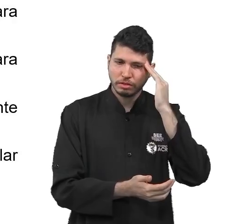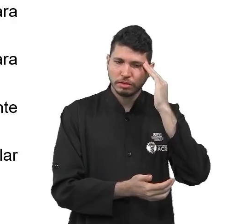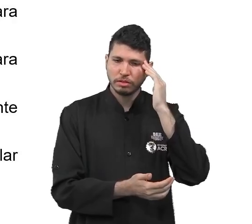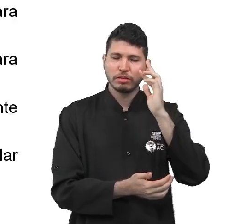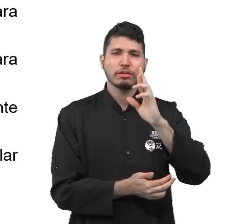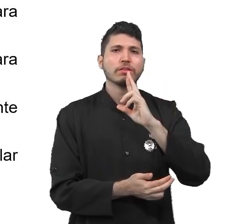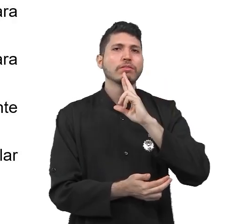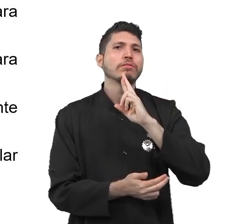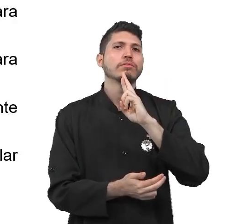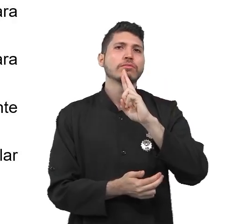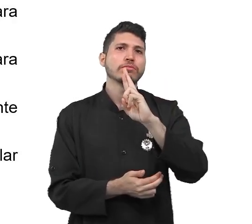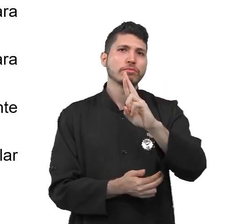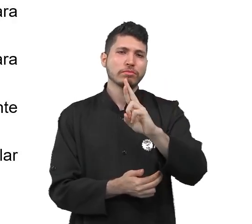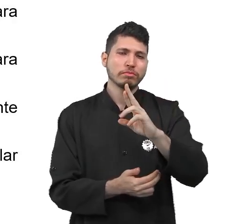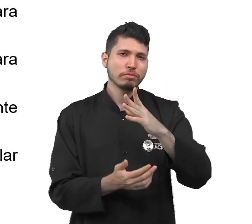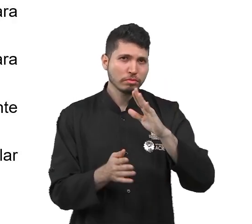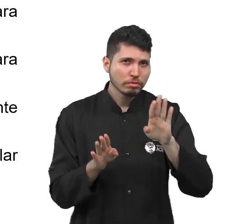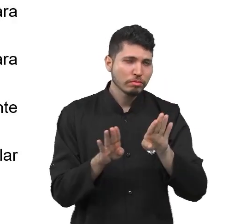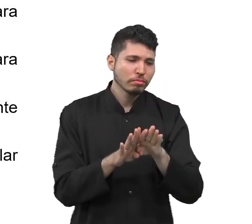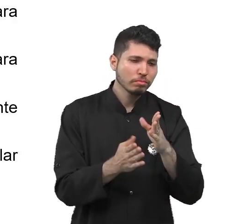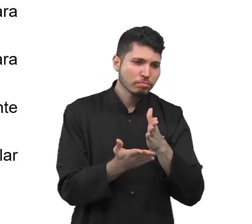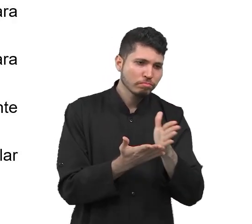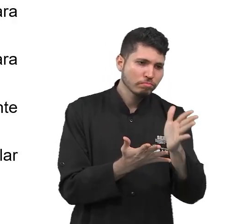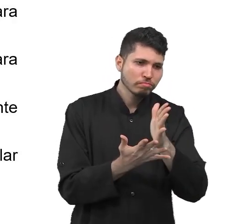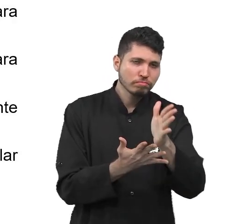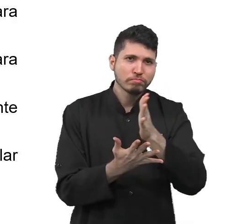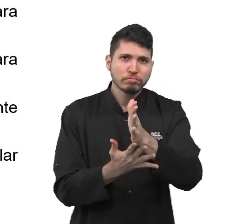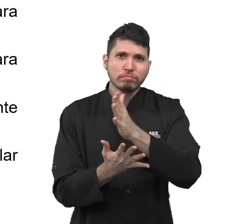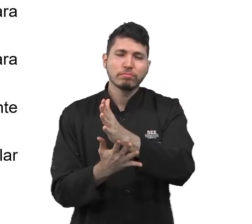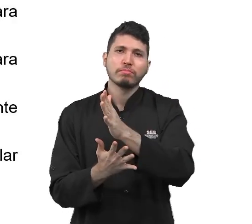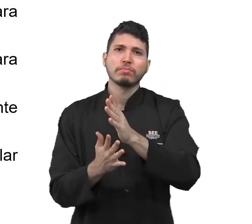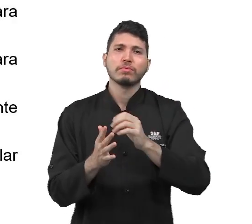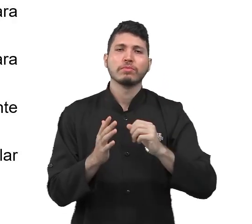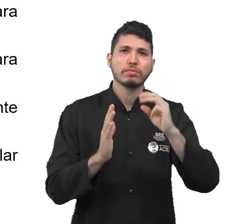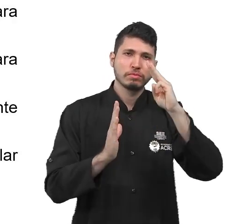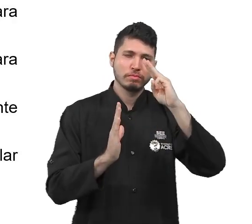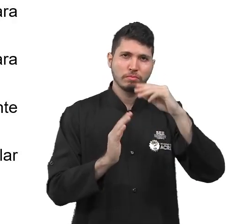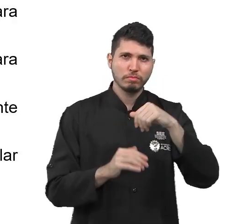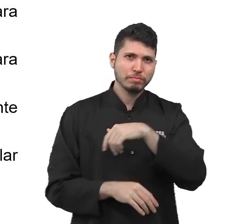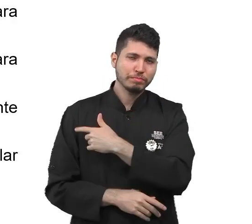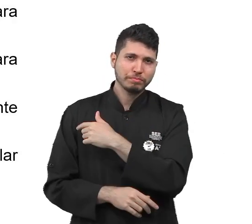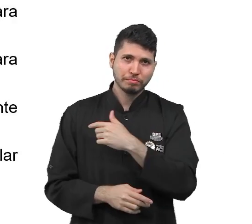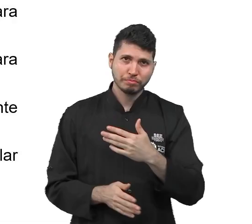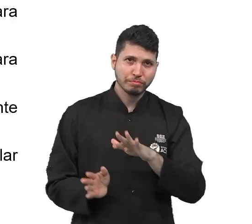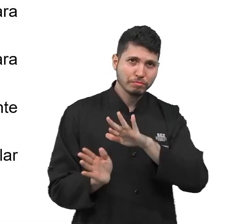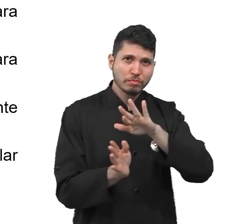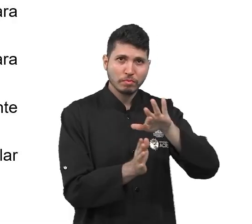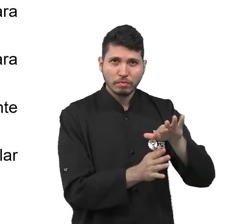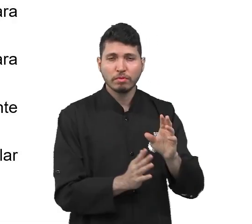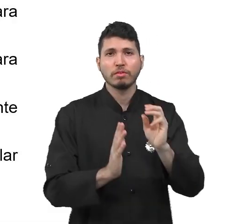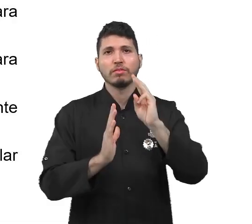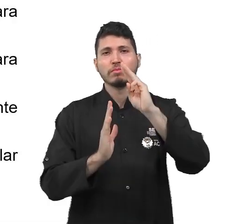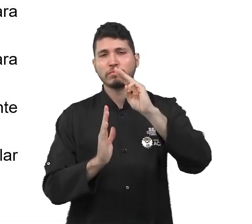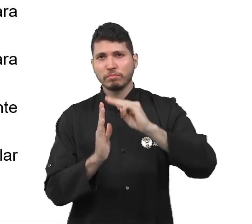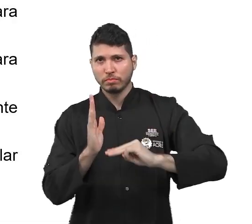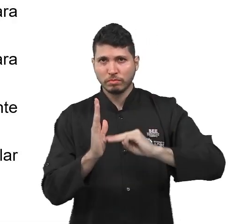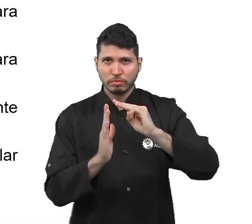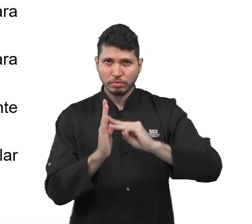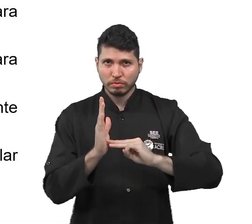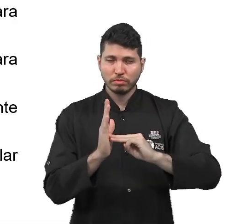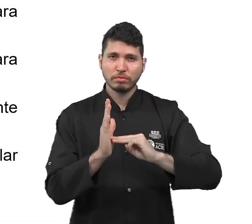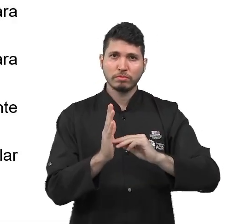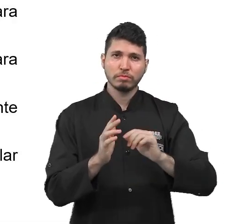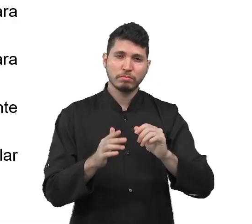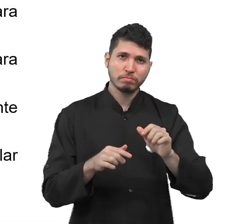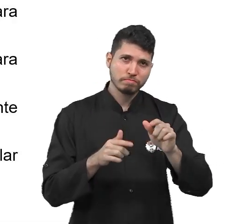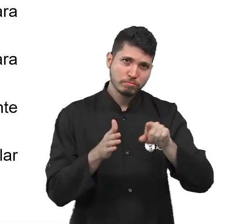tendências. Temos ainda o método de pesquisa de campo, que envolve a coleta de dados